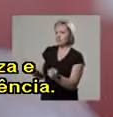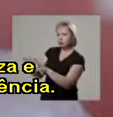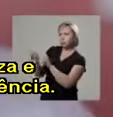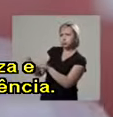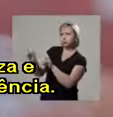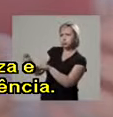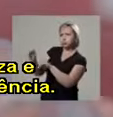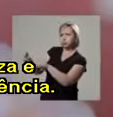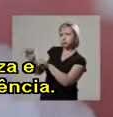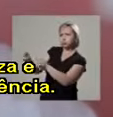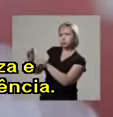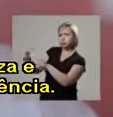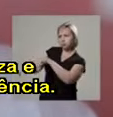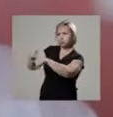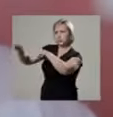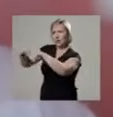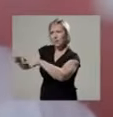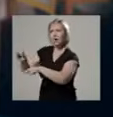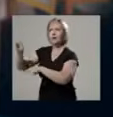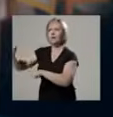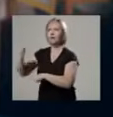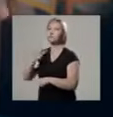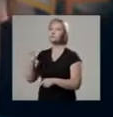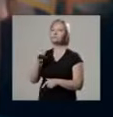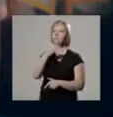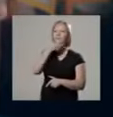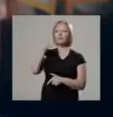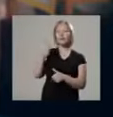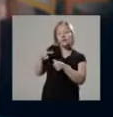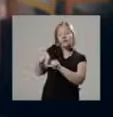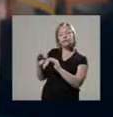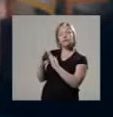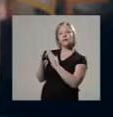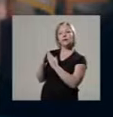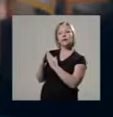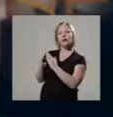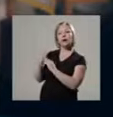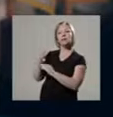gerar riqueza e contribuir com a Previdência.